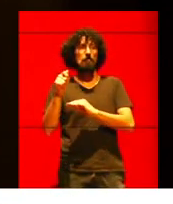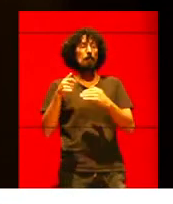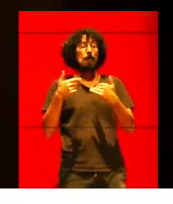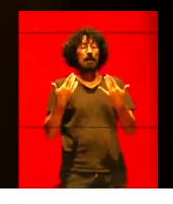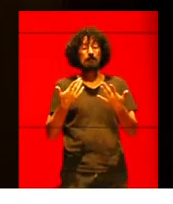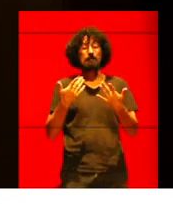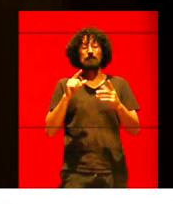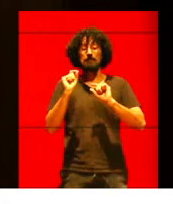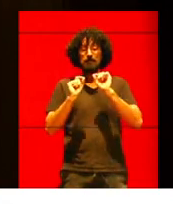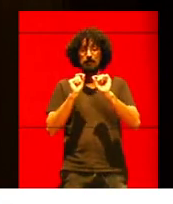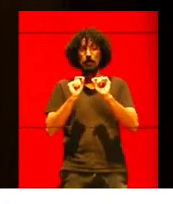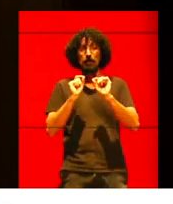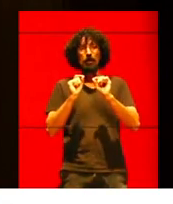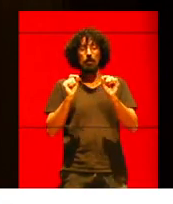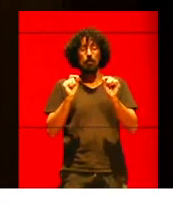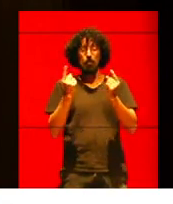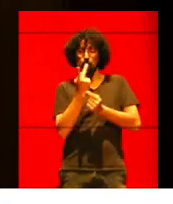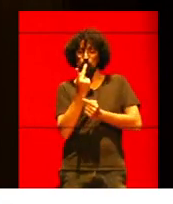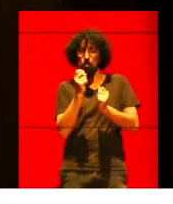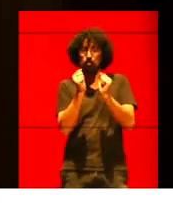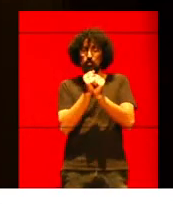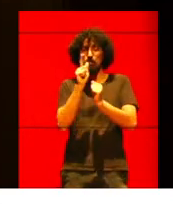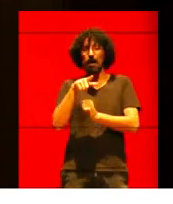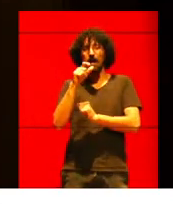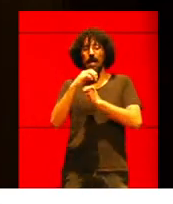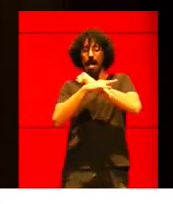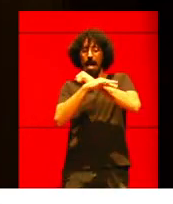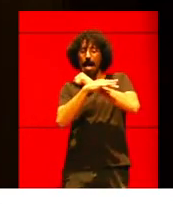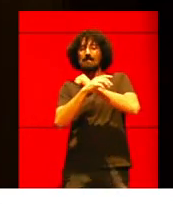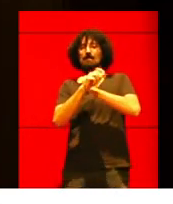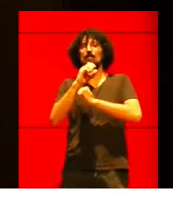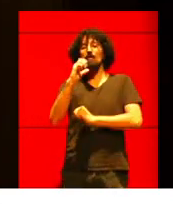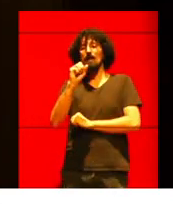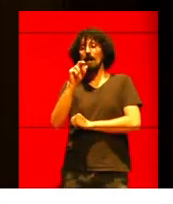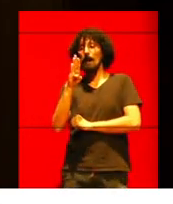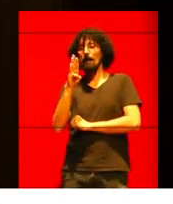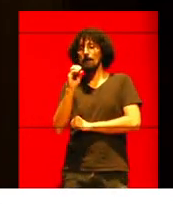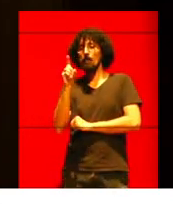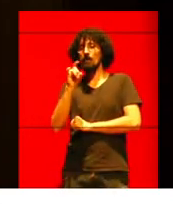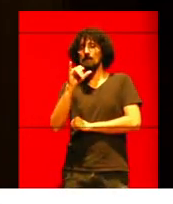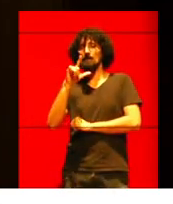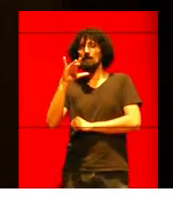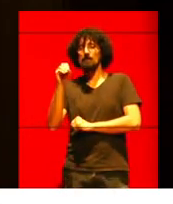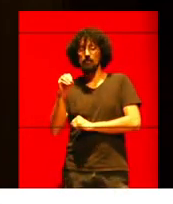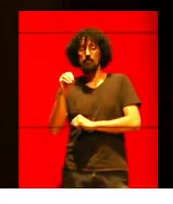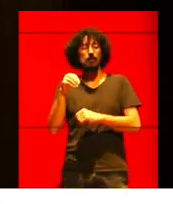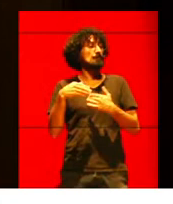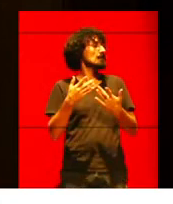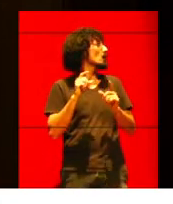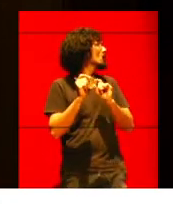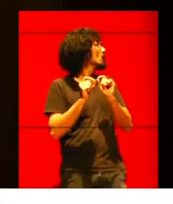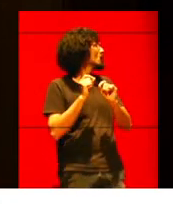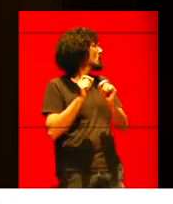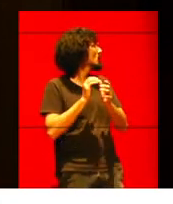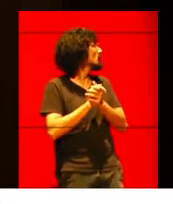gente vai ter ácido carboxílico. Juntão de carbonila com heteroátomo, a gente vai